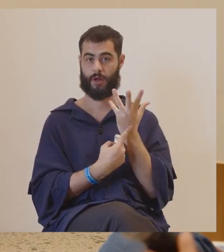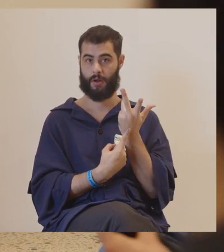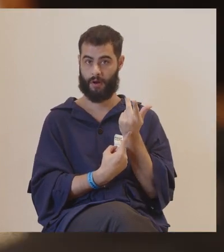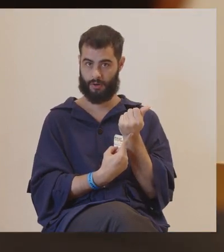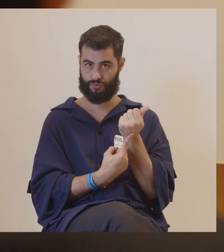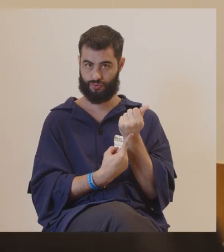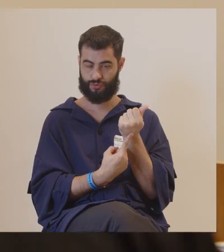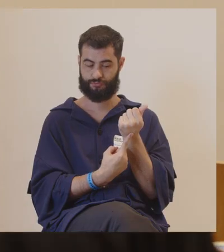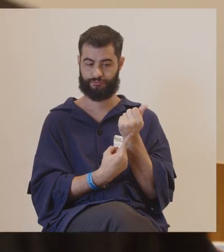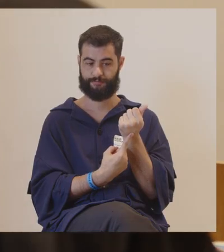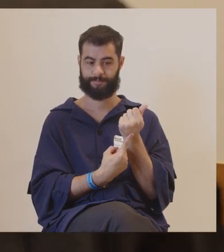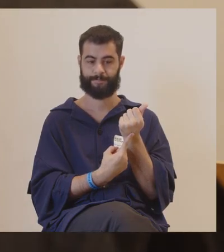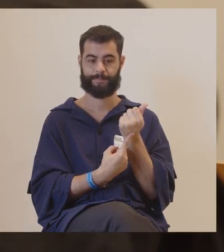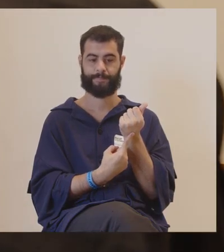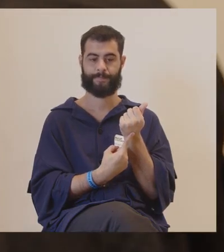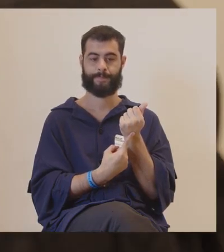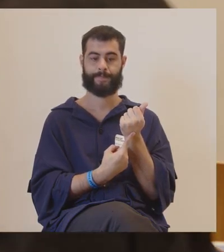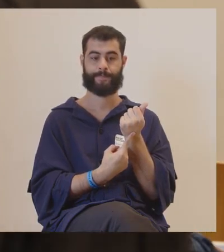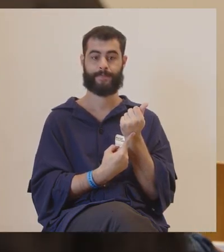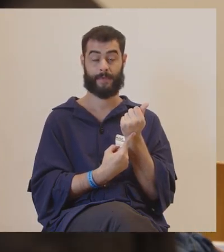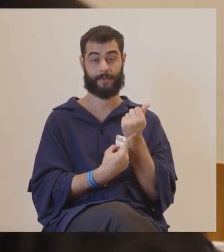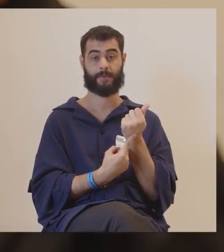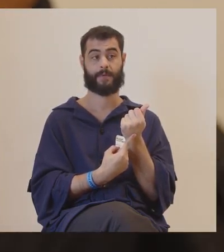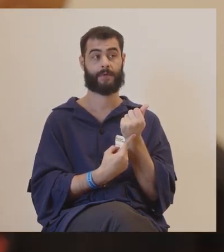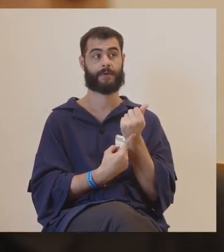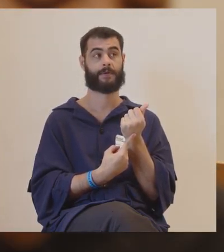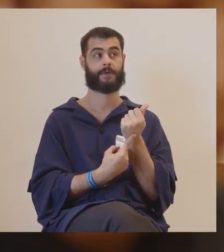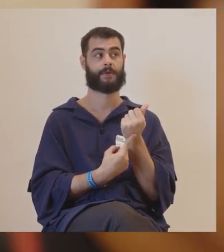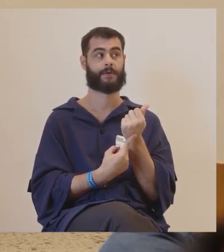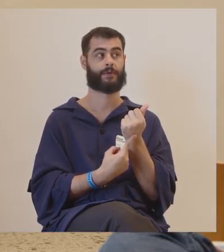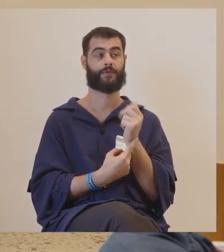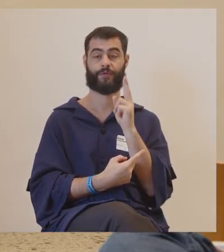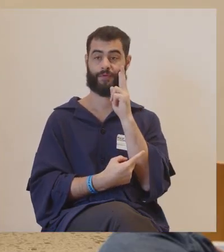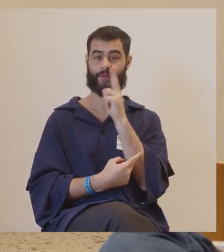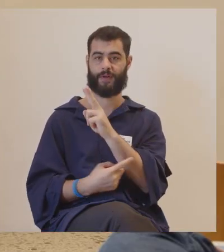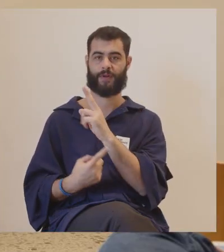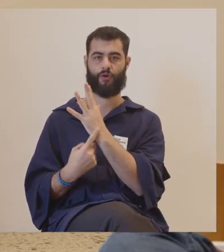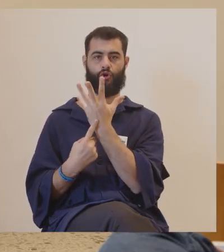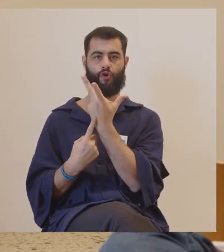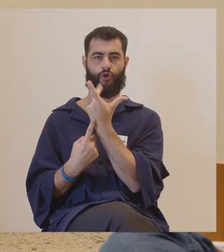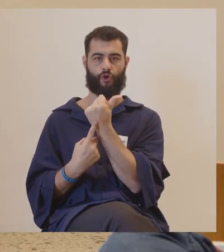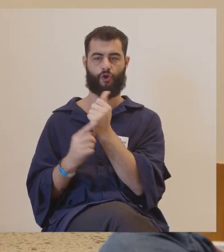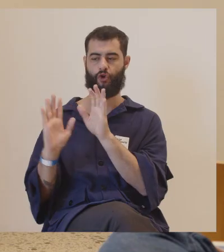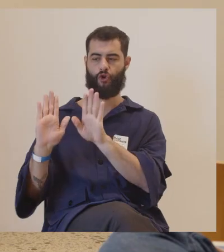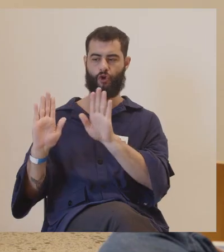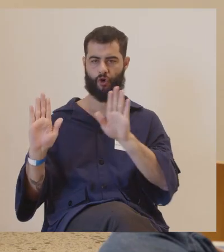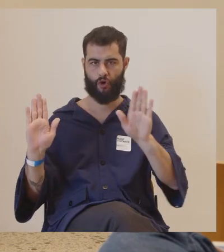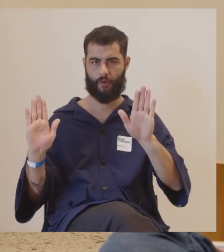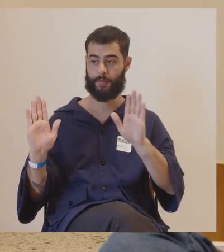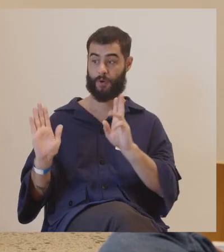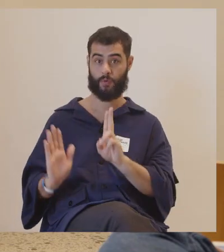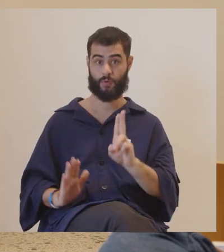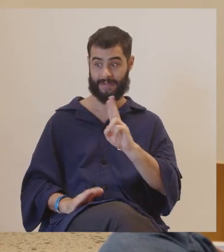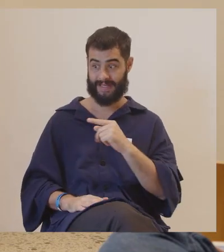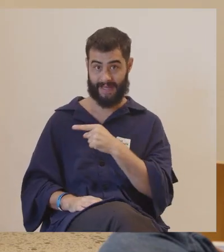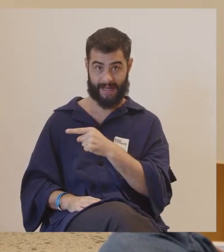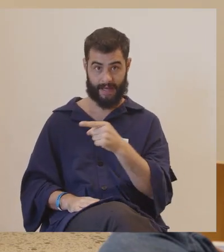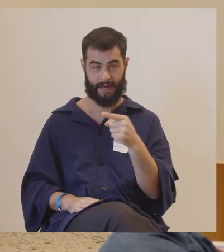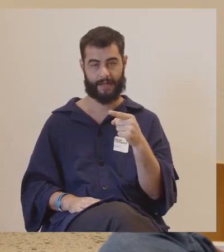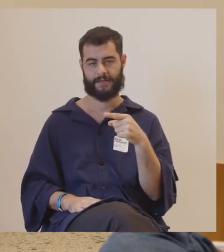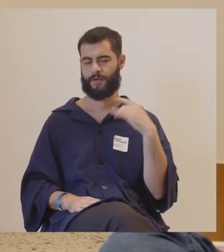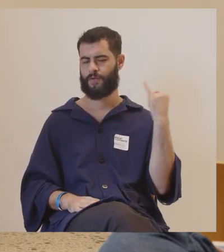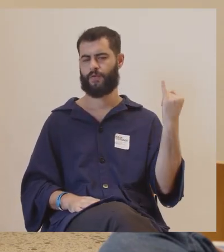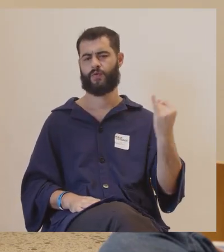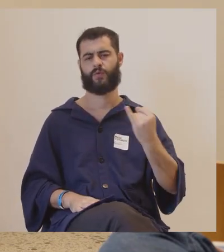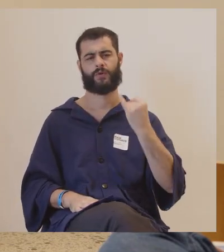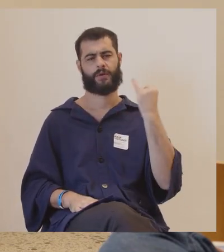hoje, trabalhar com as obras e olhando as obras e observando as obras é fundamental. Foi dali que a gente